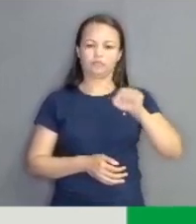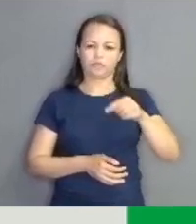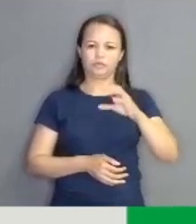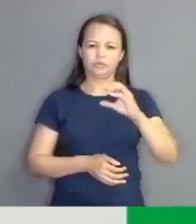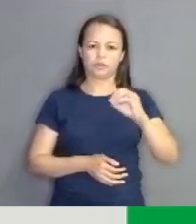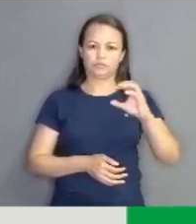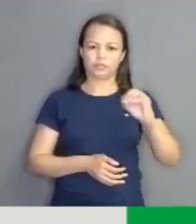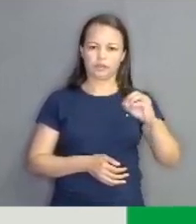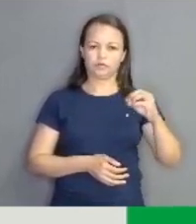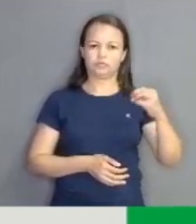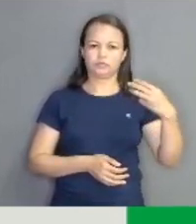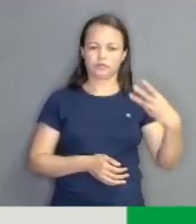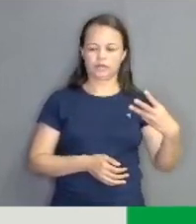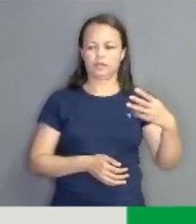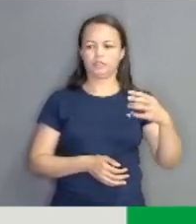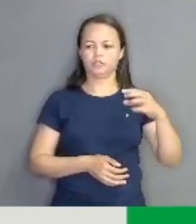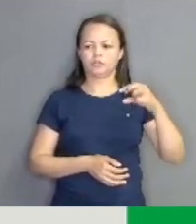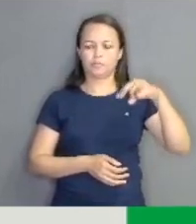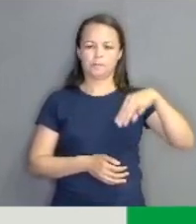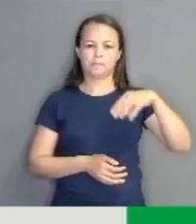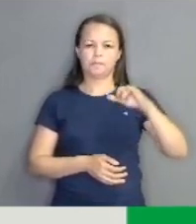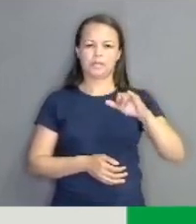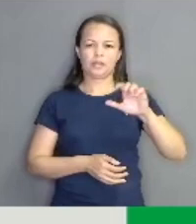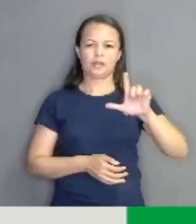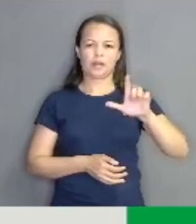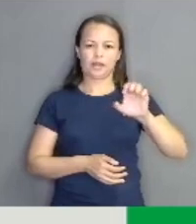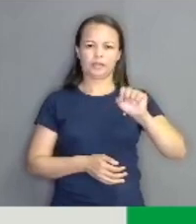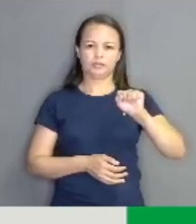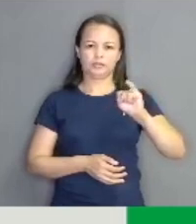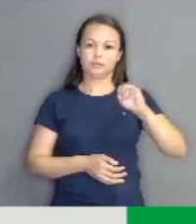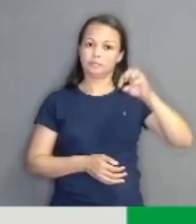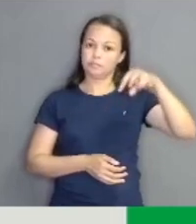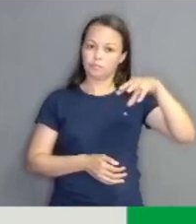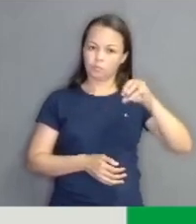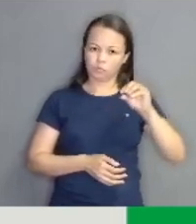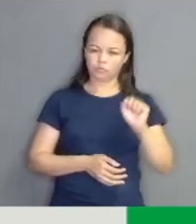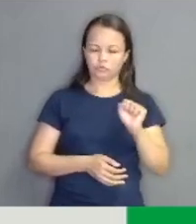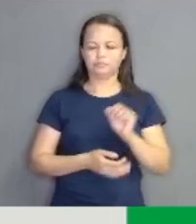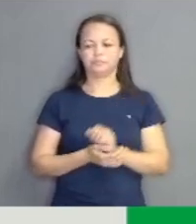0,03 milésimos. E na letra D, o algarismo 2.